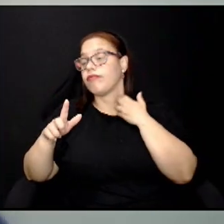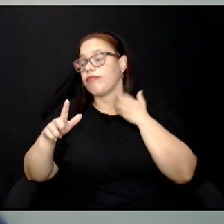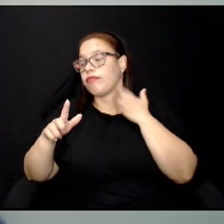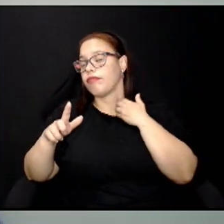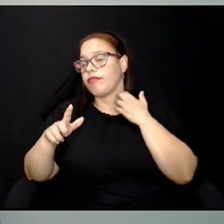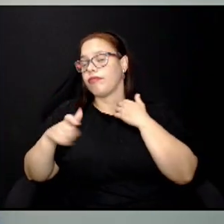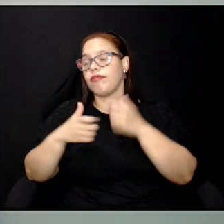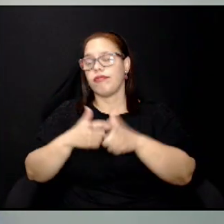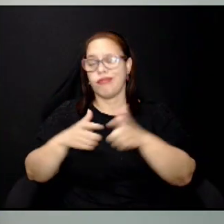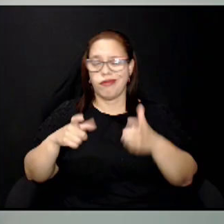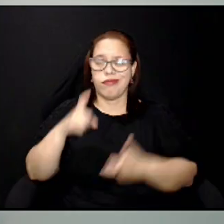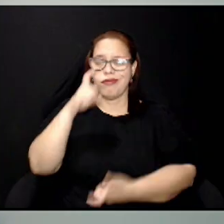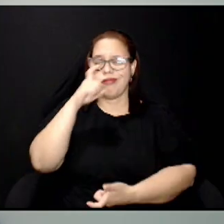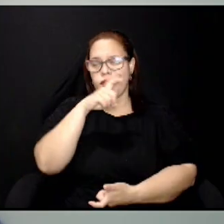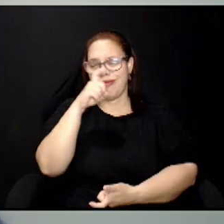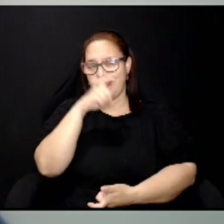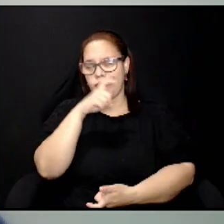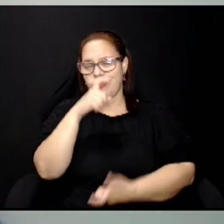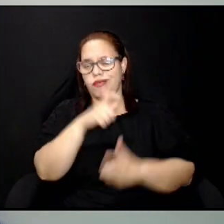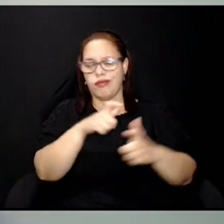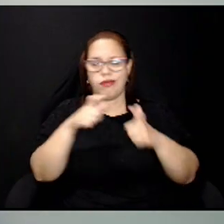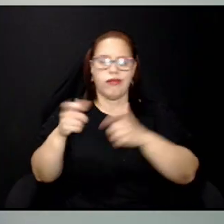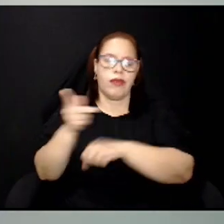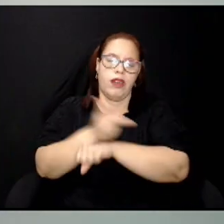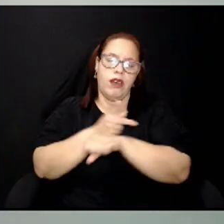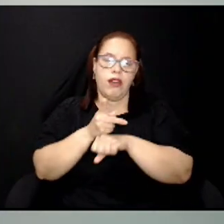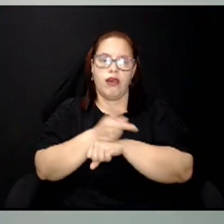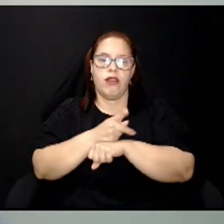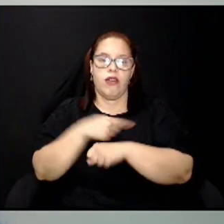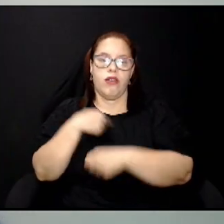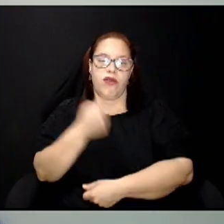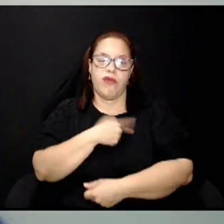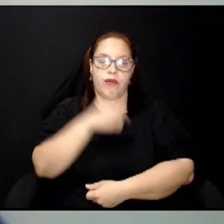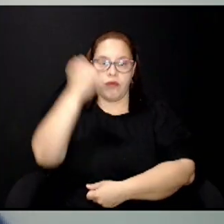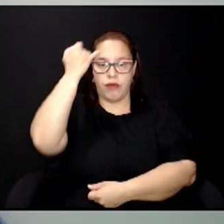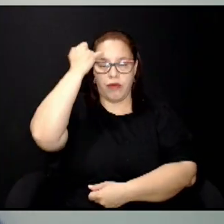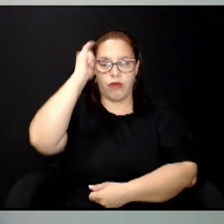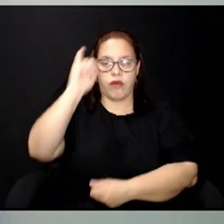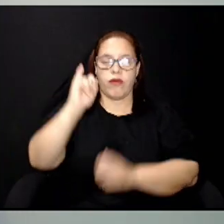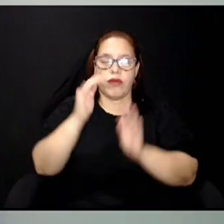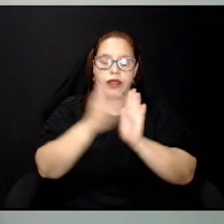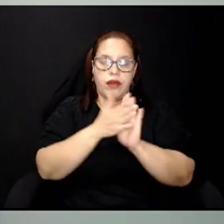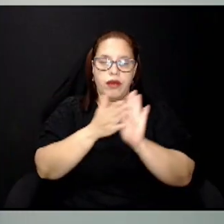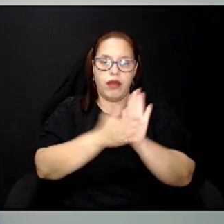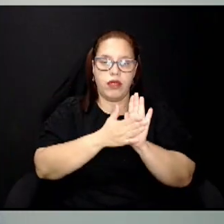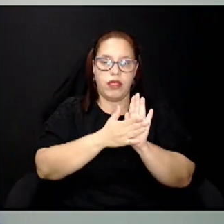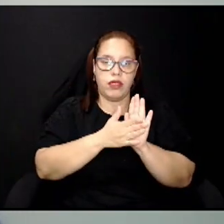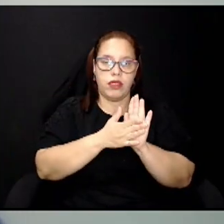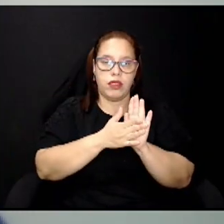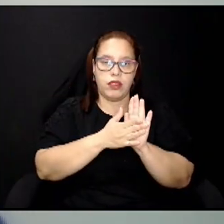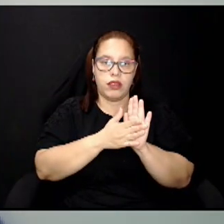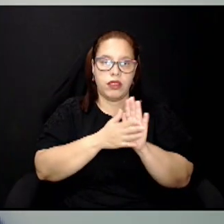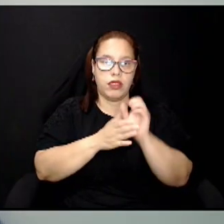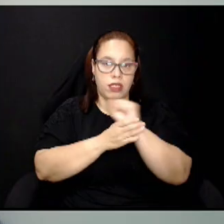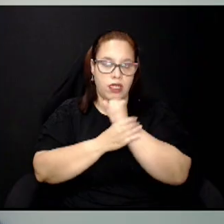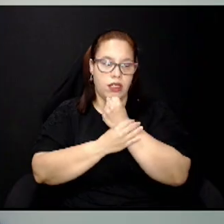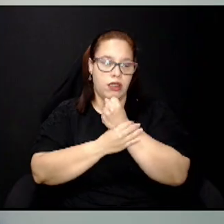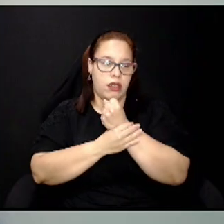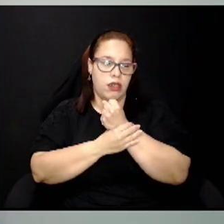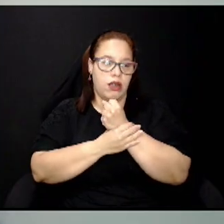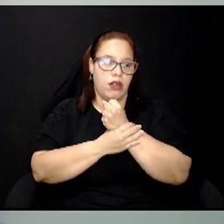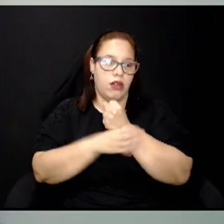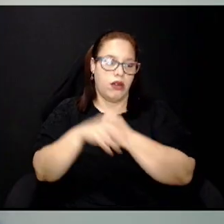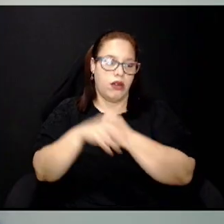né? Onde eu vou buscar. Então, a nossa ideia, a nossa proposta aí é ser um canal seguro para que o